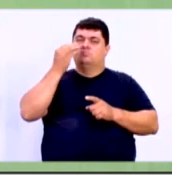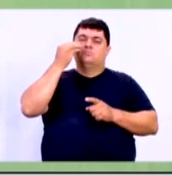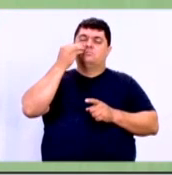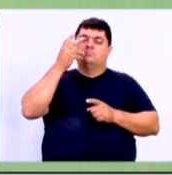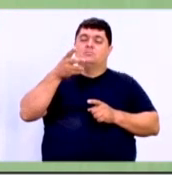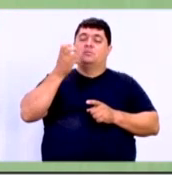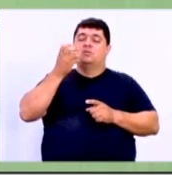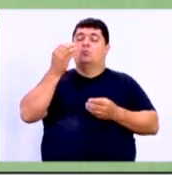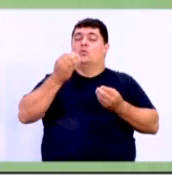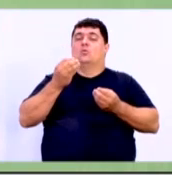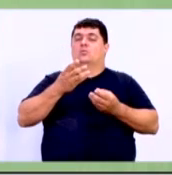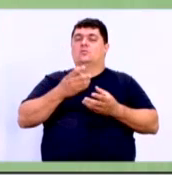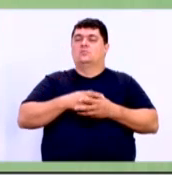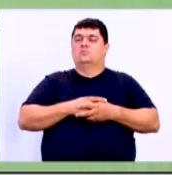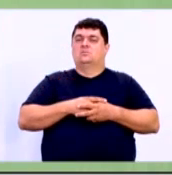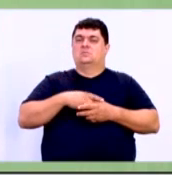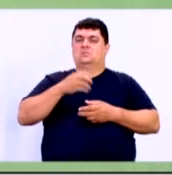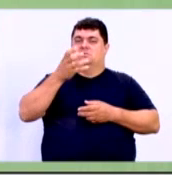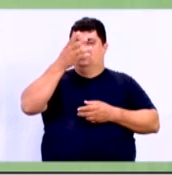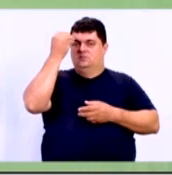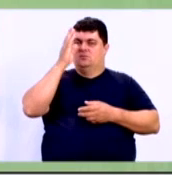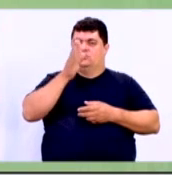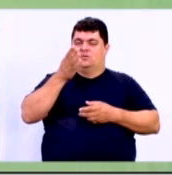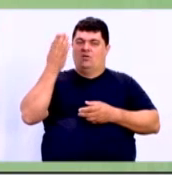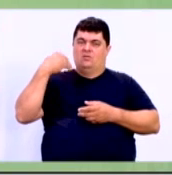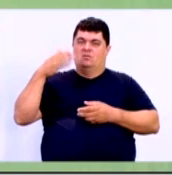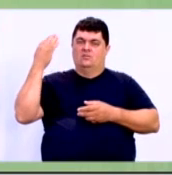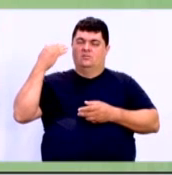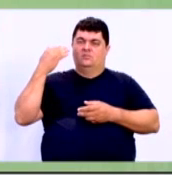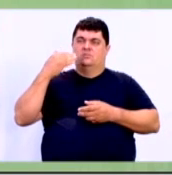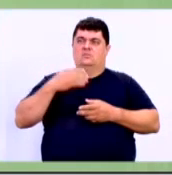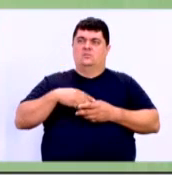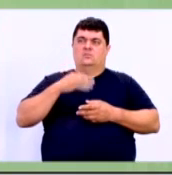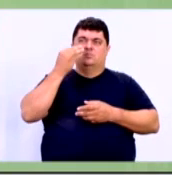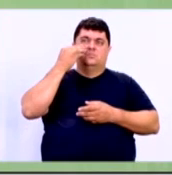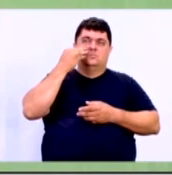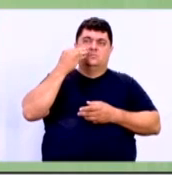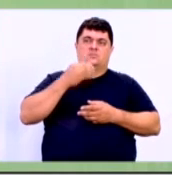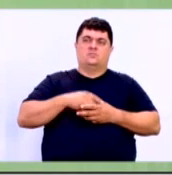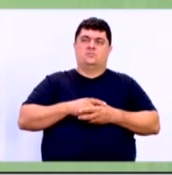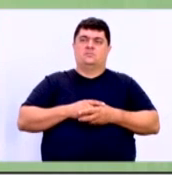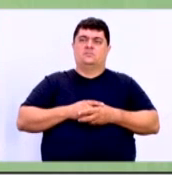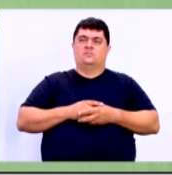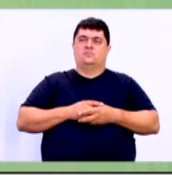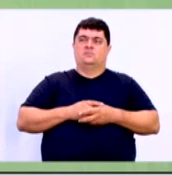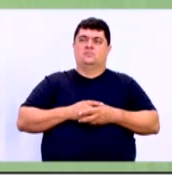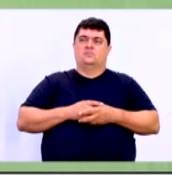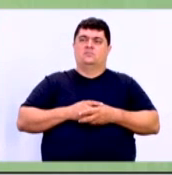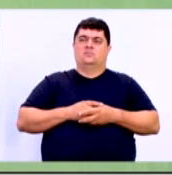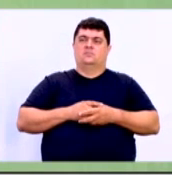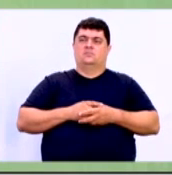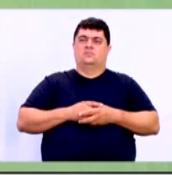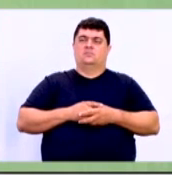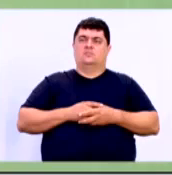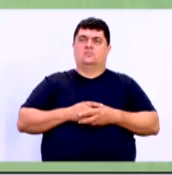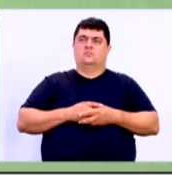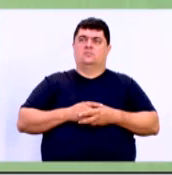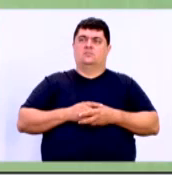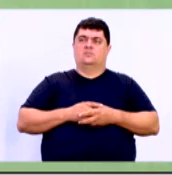diferença. Vocês não lembram mais do outro não, né? Então eu vou ver de novo. Como eu falei, ó, lembra? Custo de